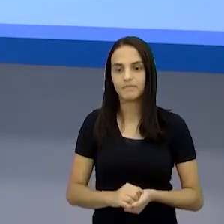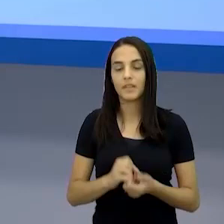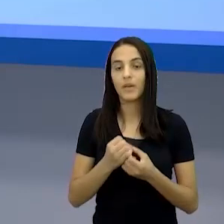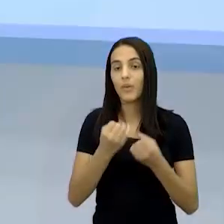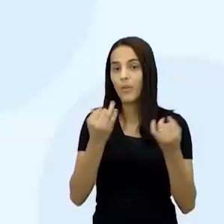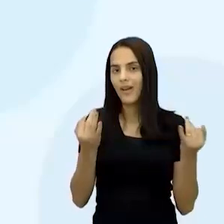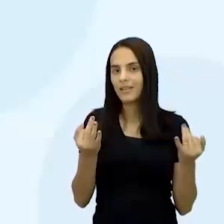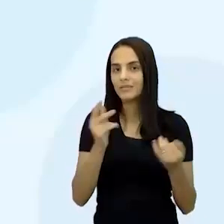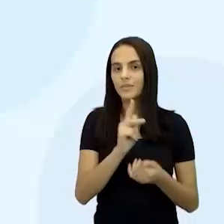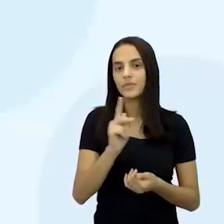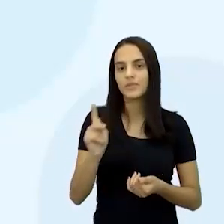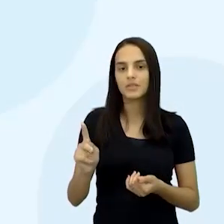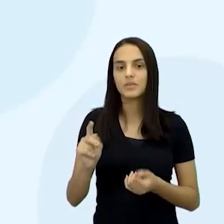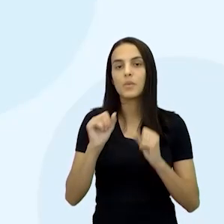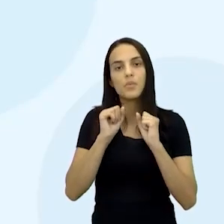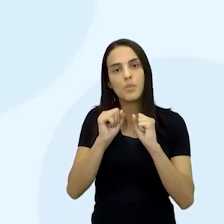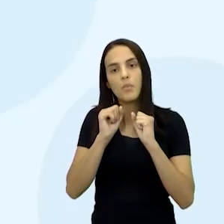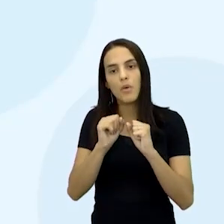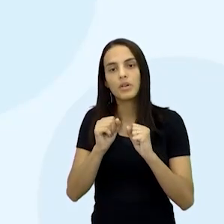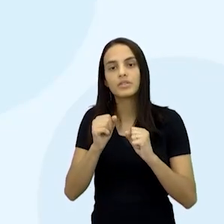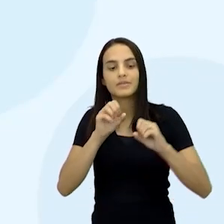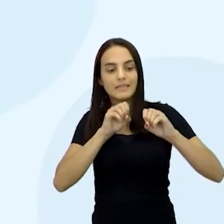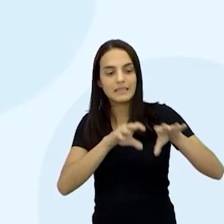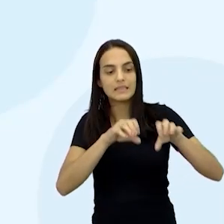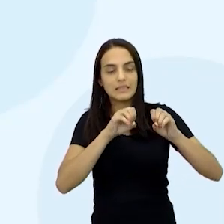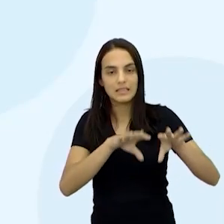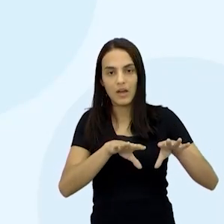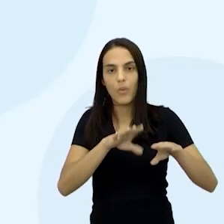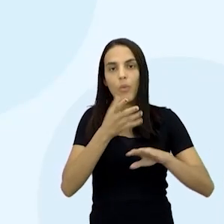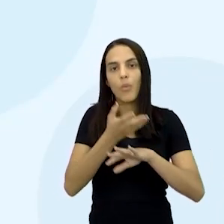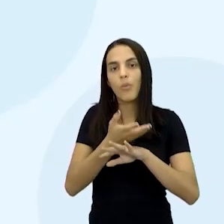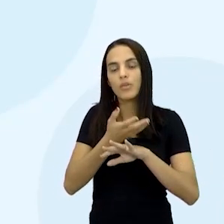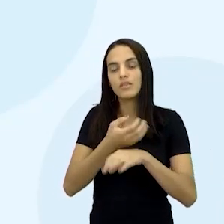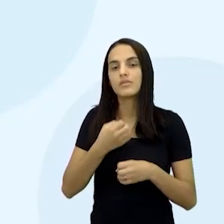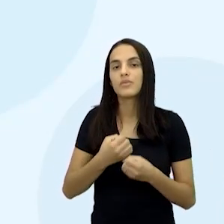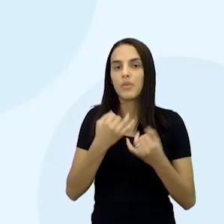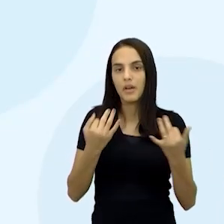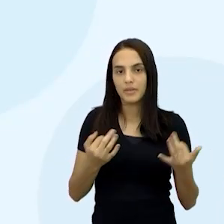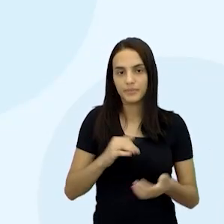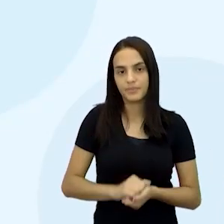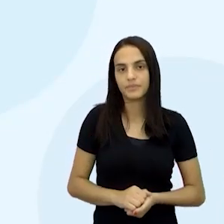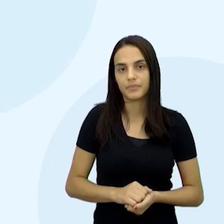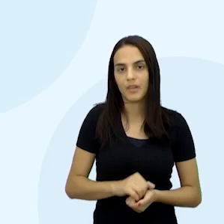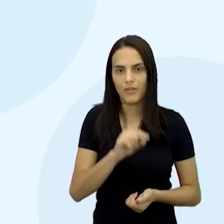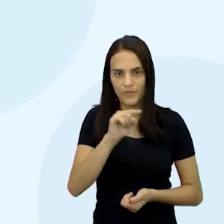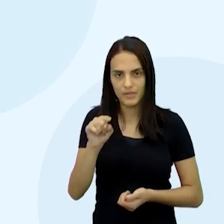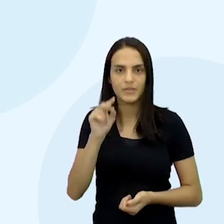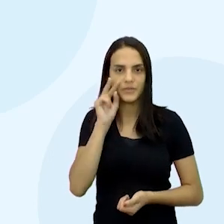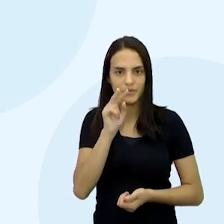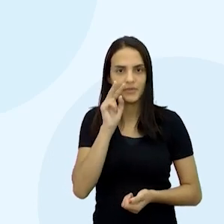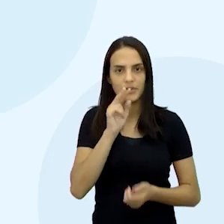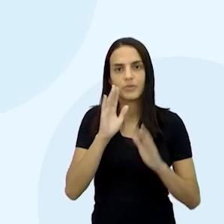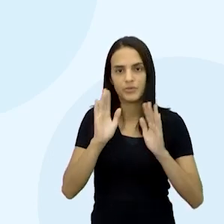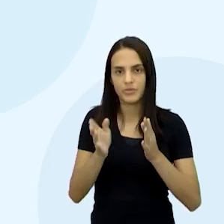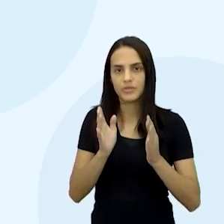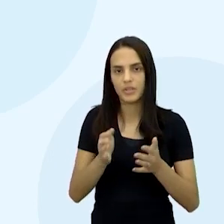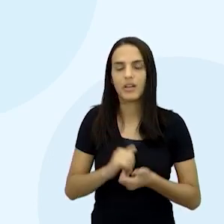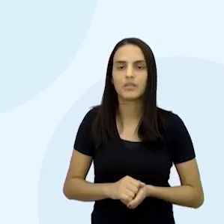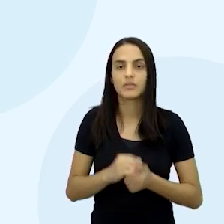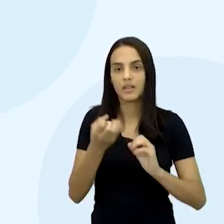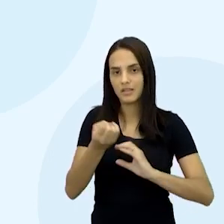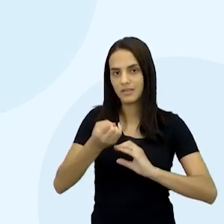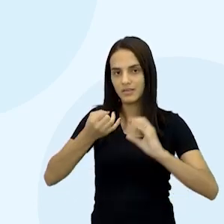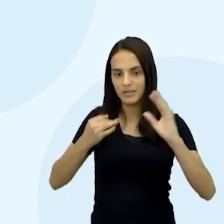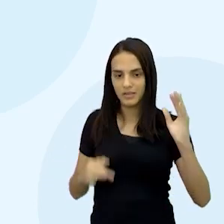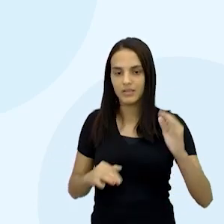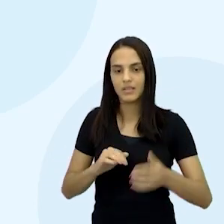quais professores podem ministrar este componente. Como a gente viu essa questão aí do aspecto